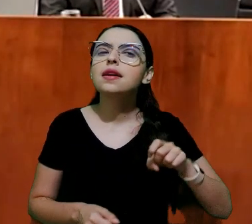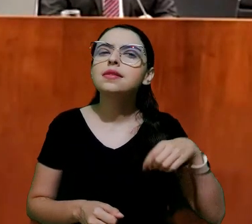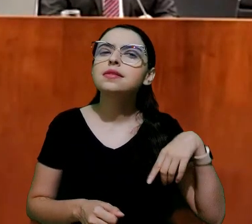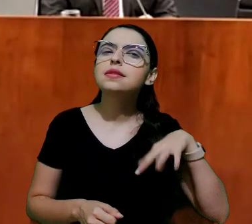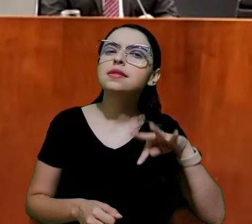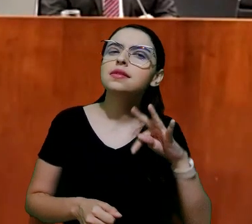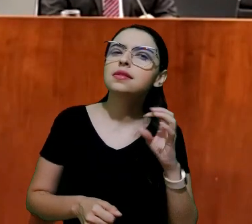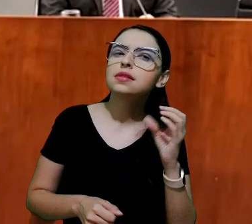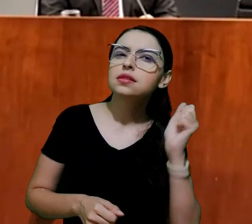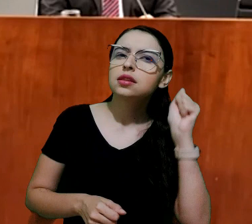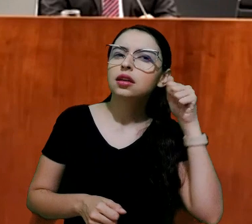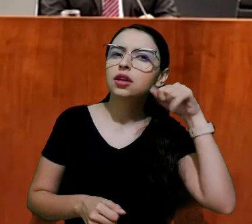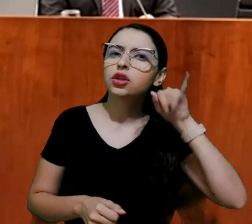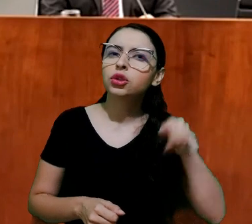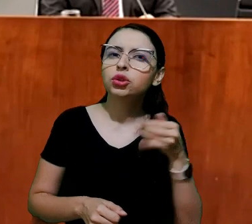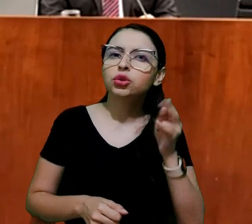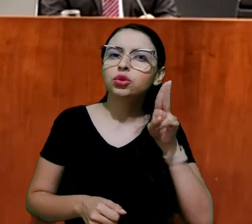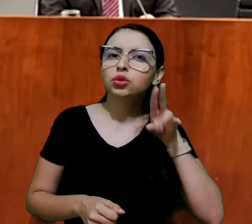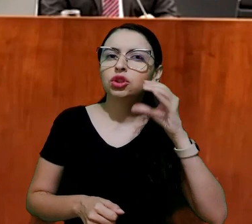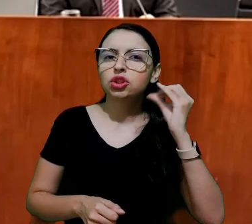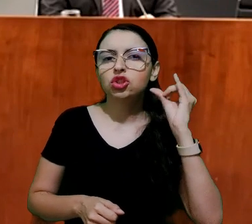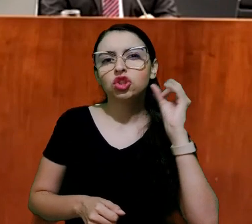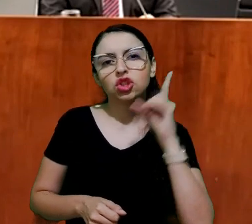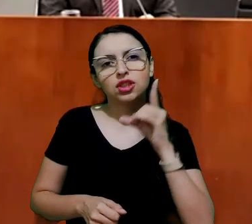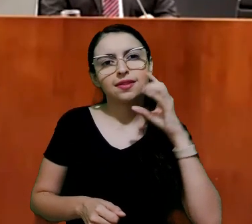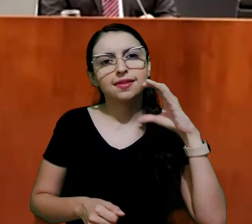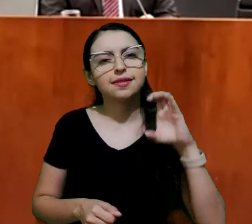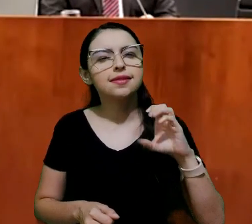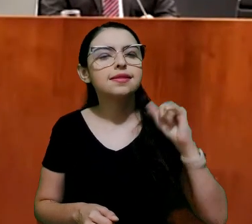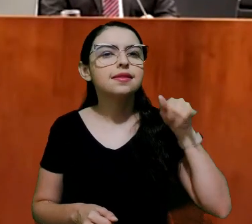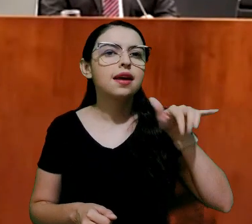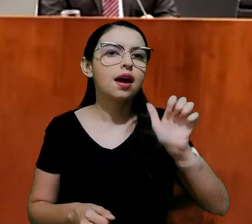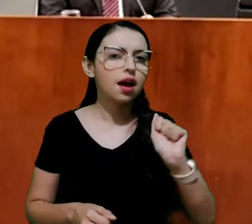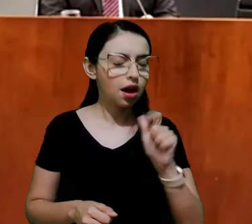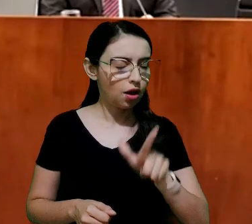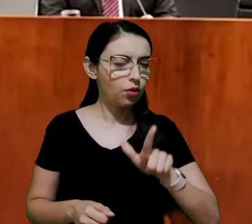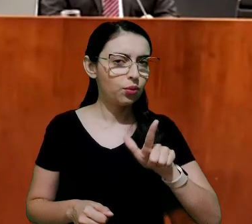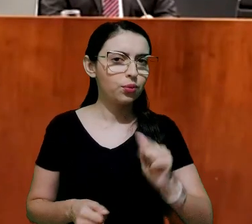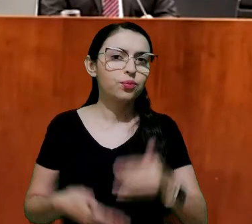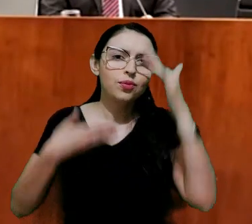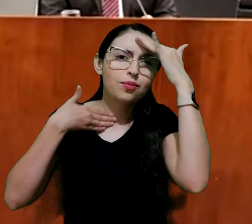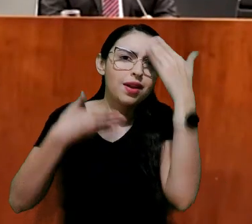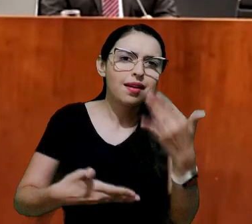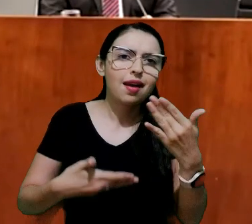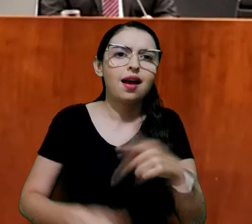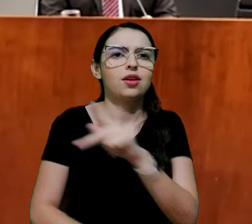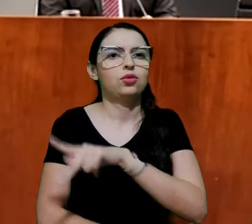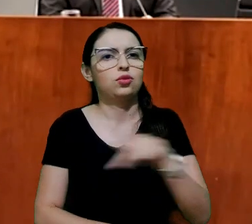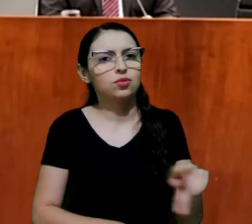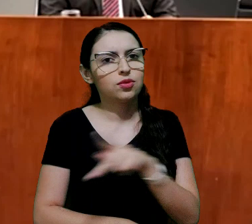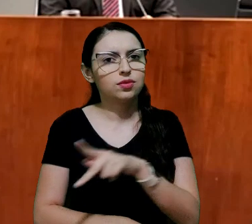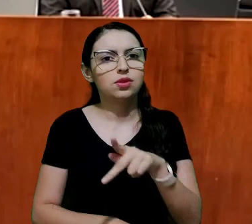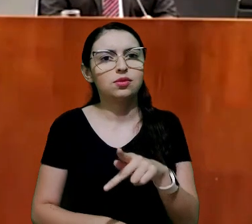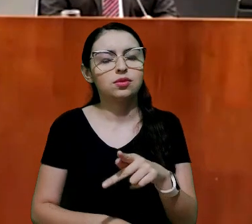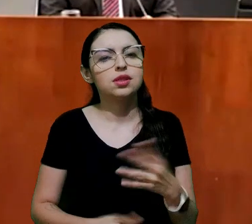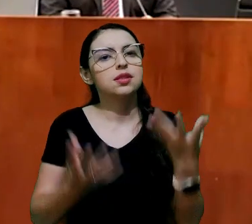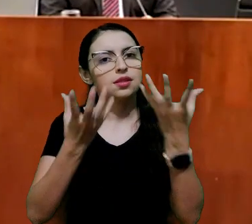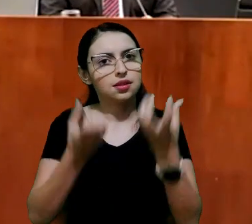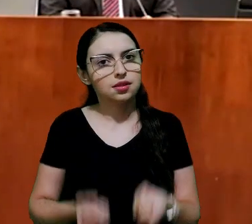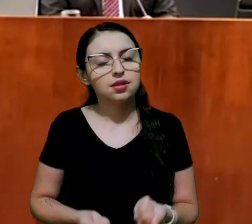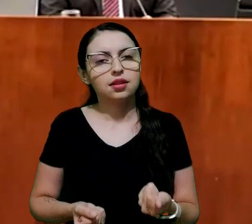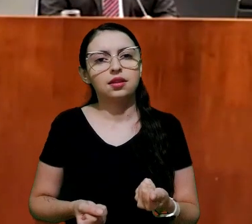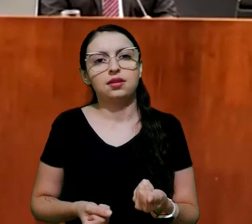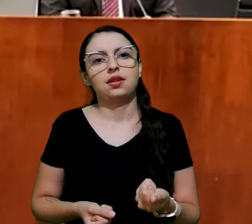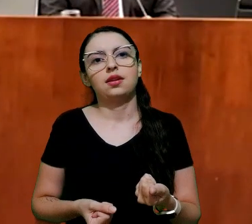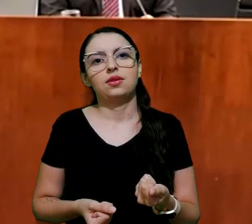nossa coletividade. Eu gostaria de agradecer a todos os professores que gentilmente aceitaram o convite para participar